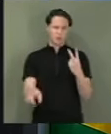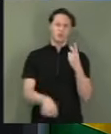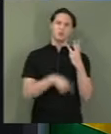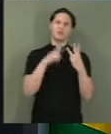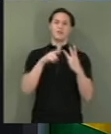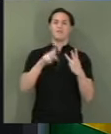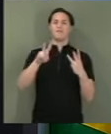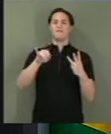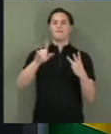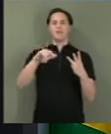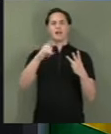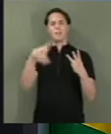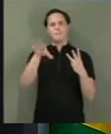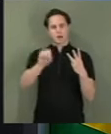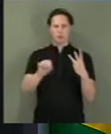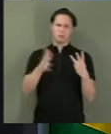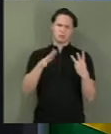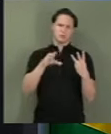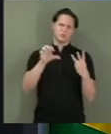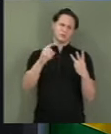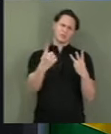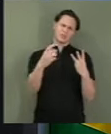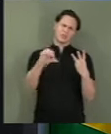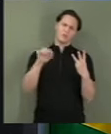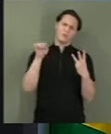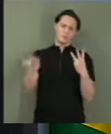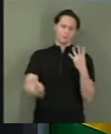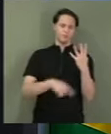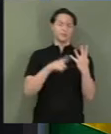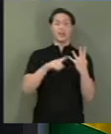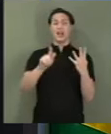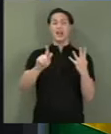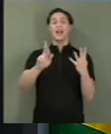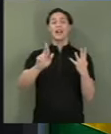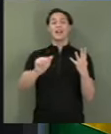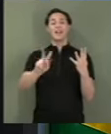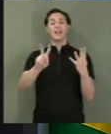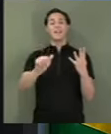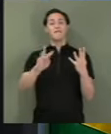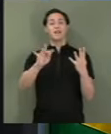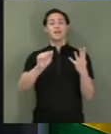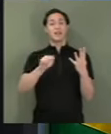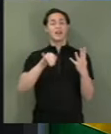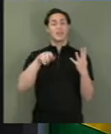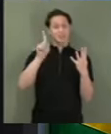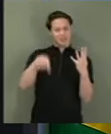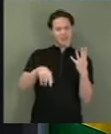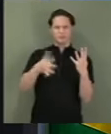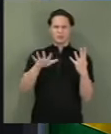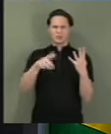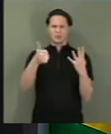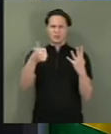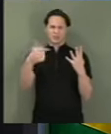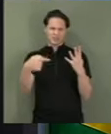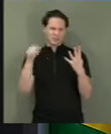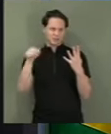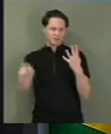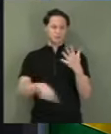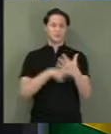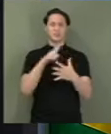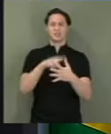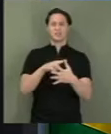em torno de 19 mil Gravataí em torno de 17 mil Santa Maria 15 mil